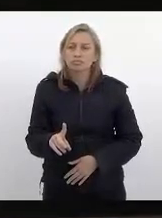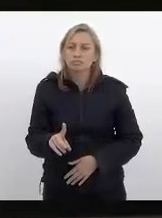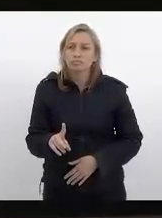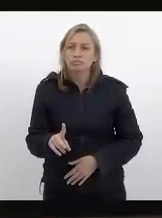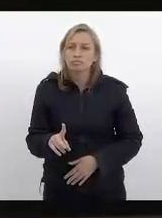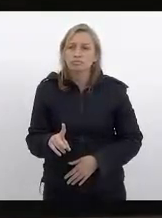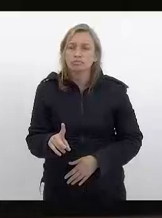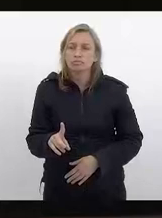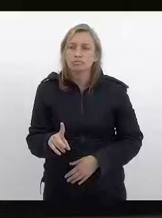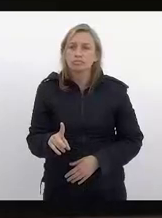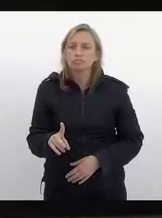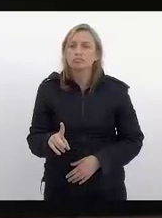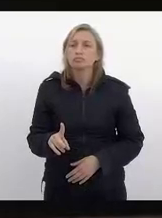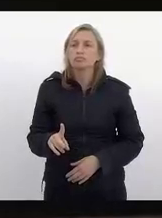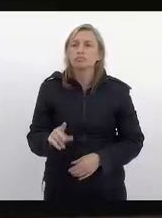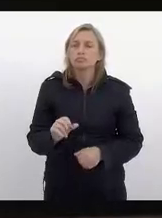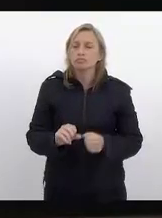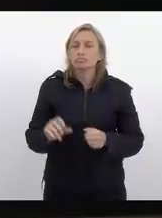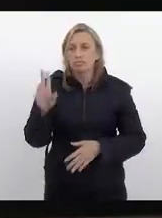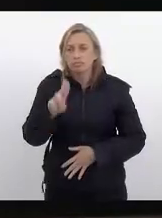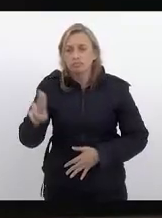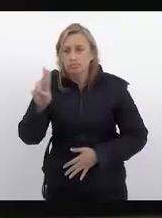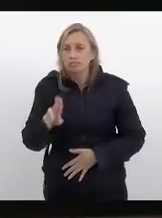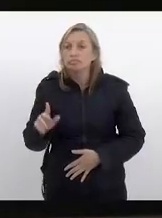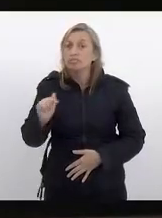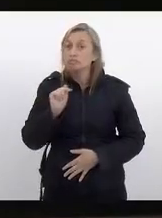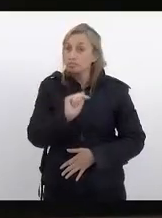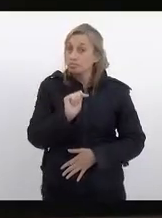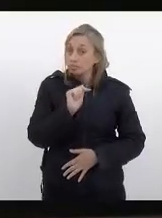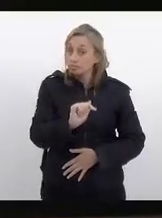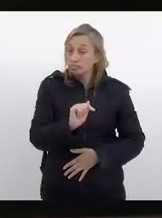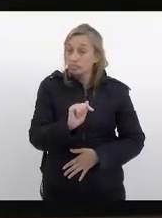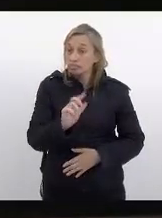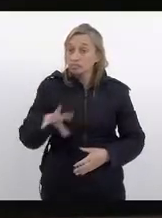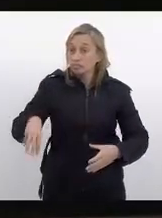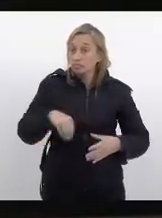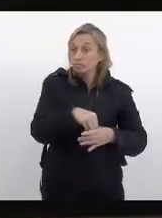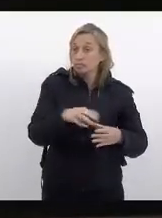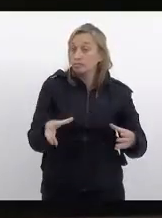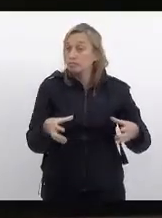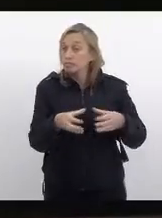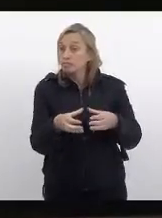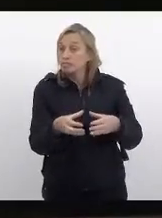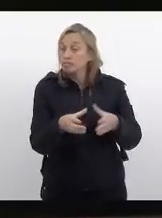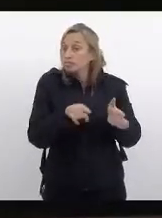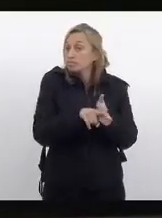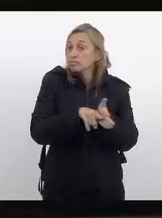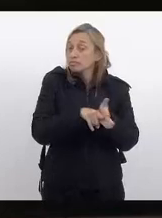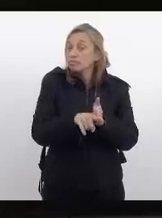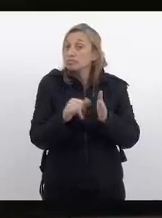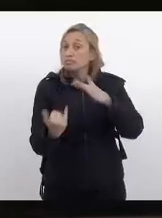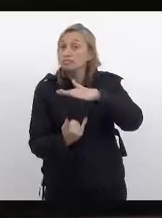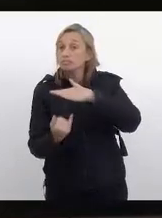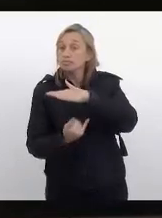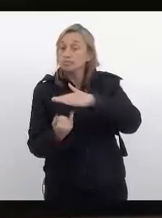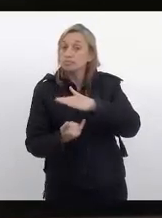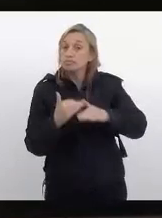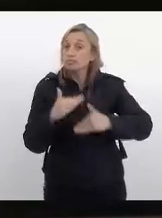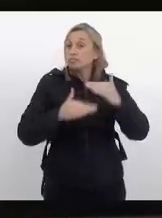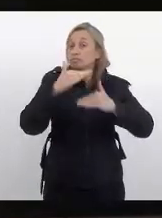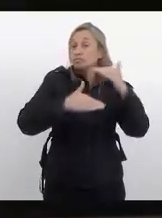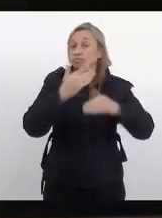uma universidade e aqui ela integra o grupo de pesquisa institucional de